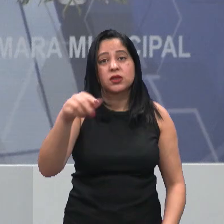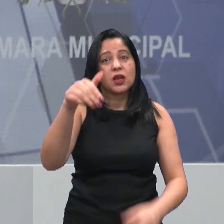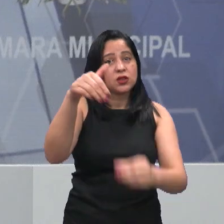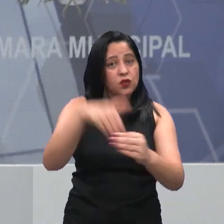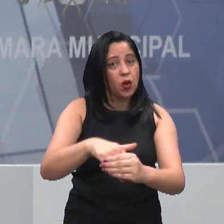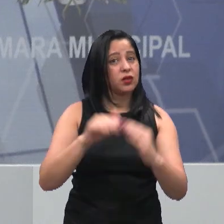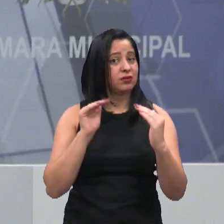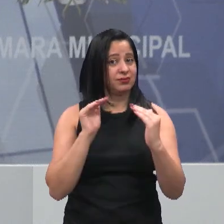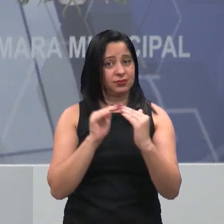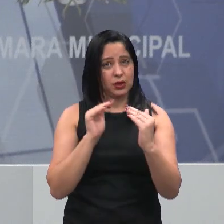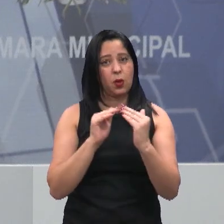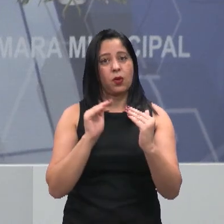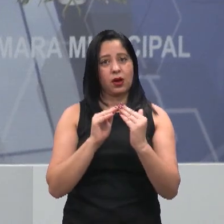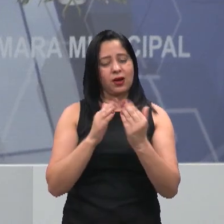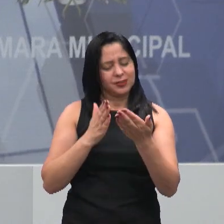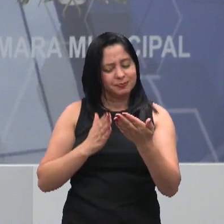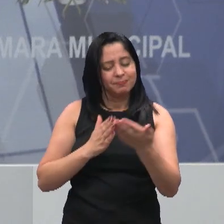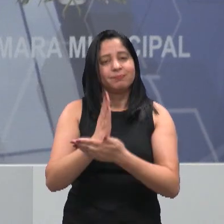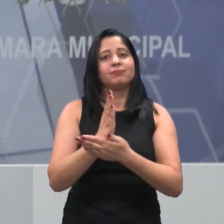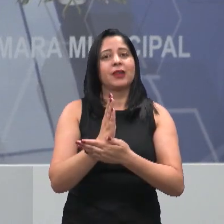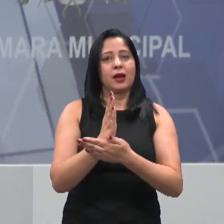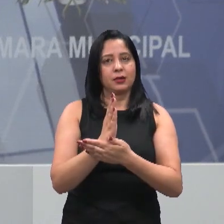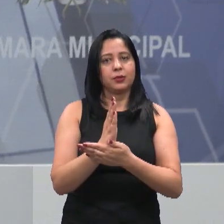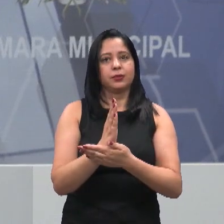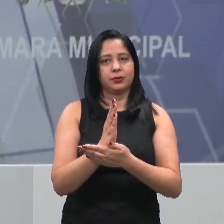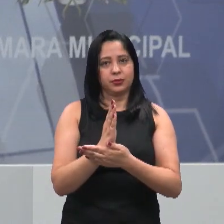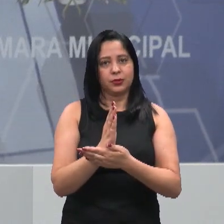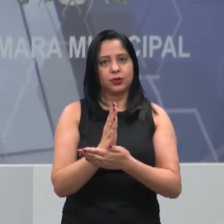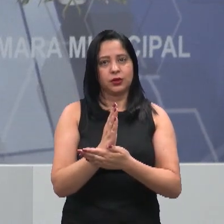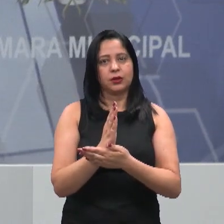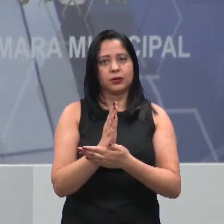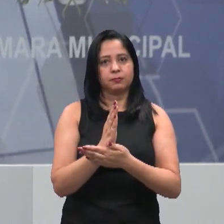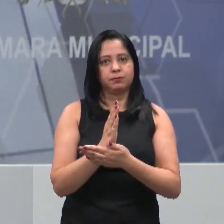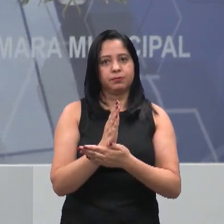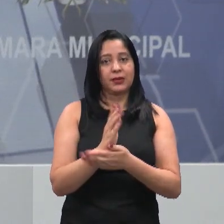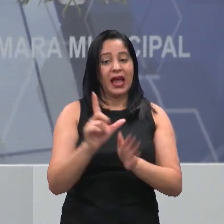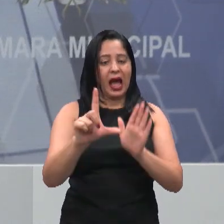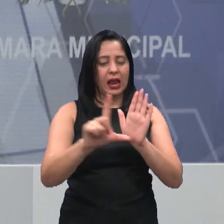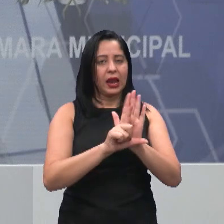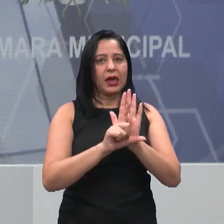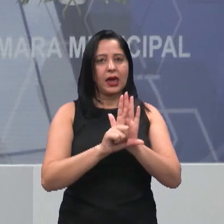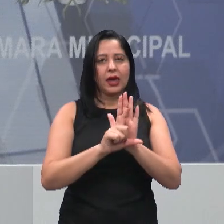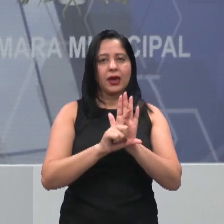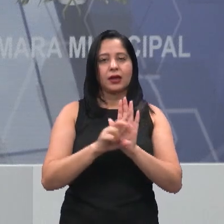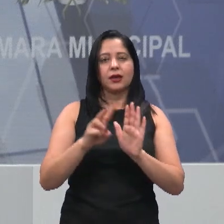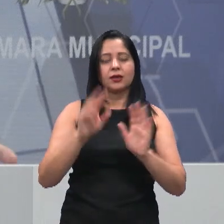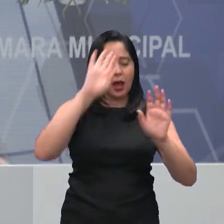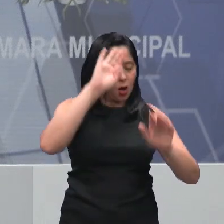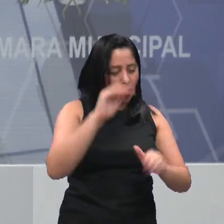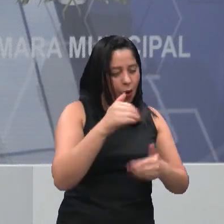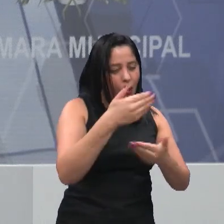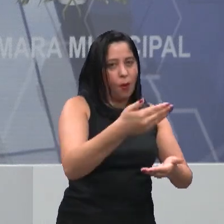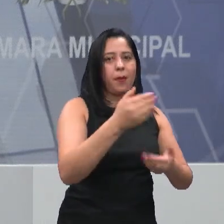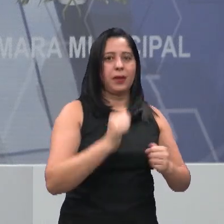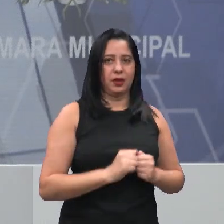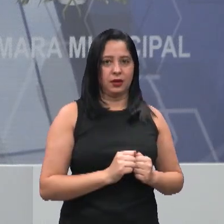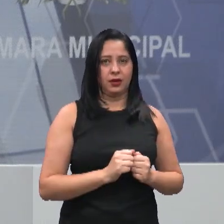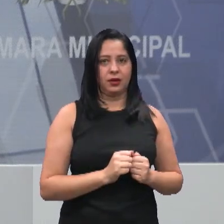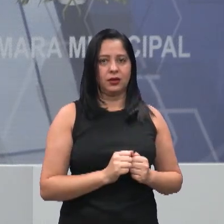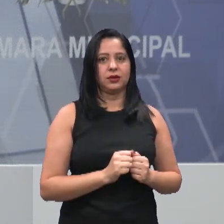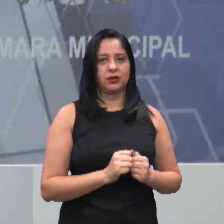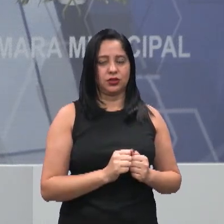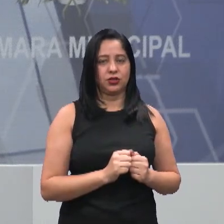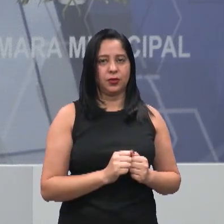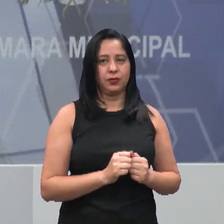vocês, para que nós aprovemos a lei do memorial, para que a gente já prepare este memorial